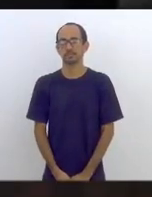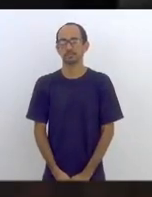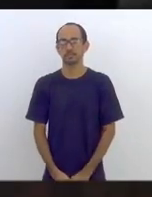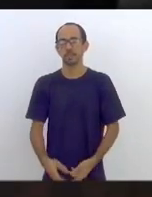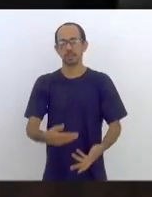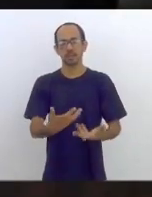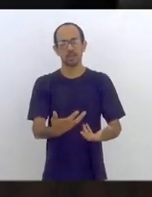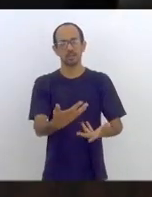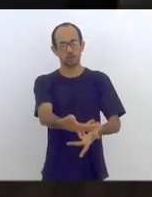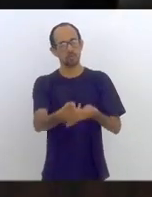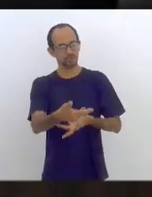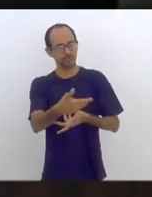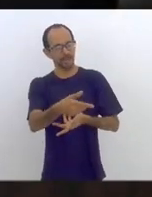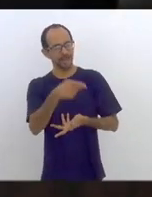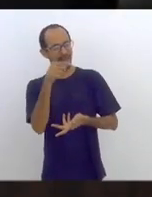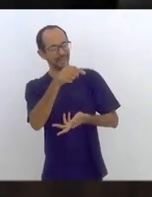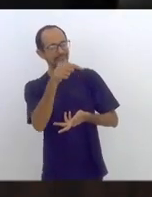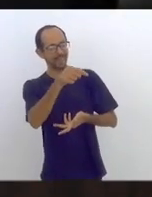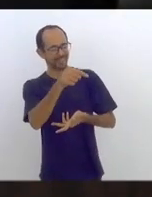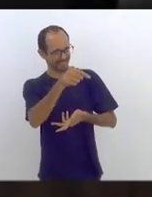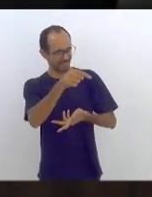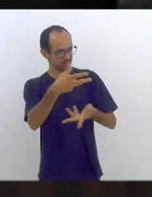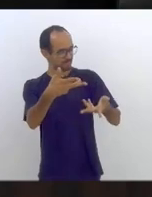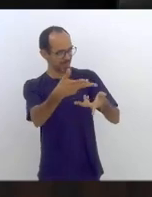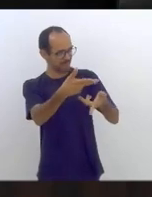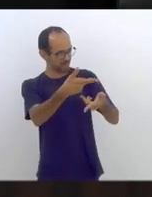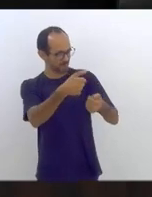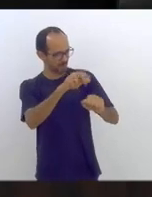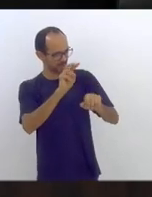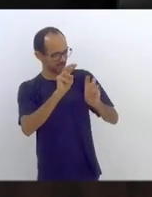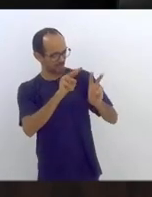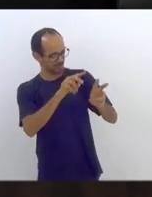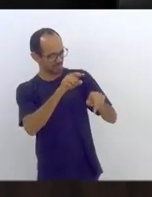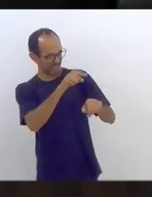Quero convidar ela, maravilhosa, estou vendo o Tom aqui,